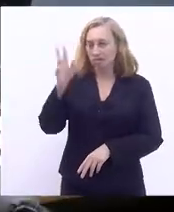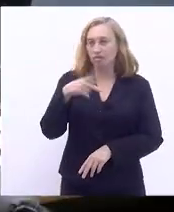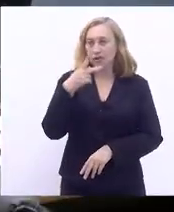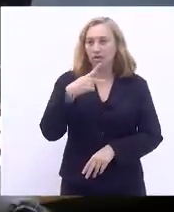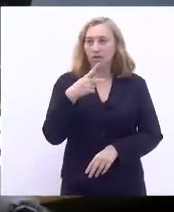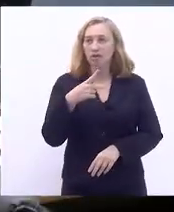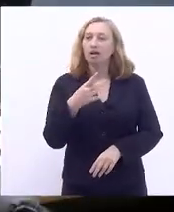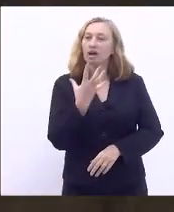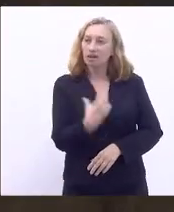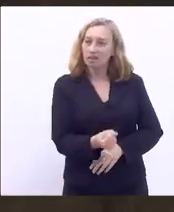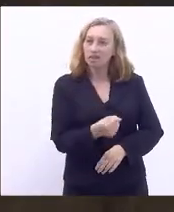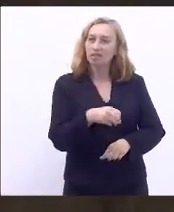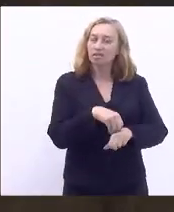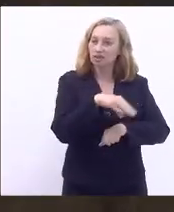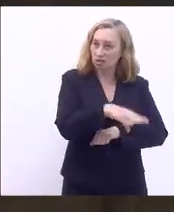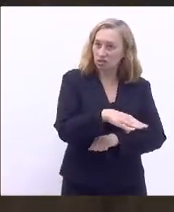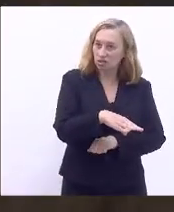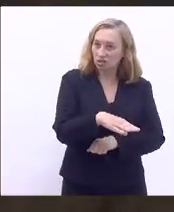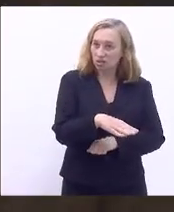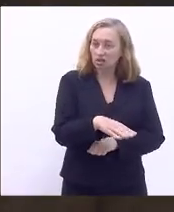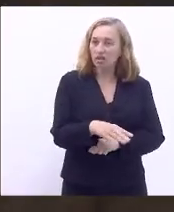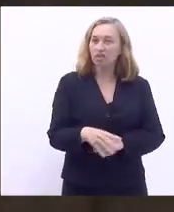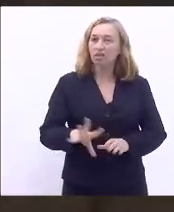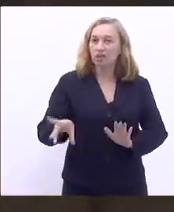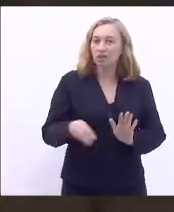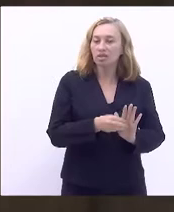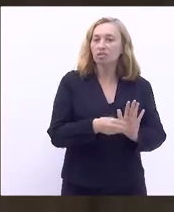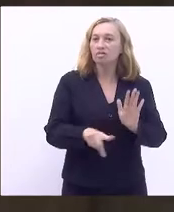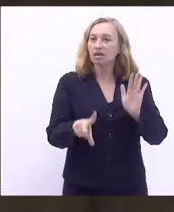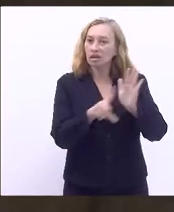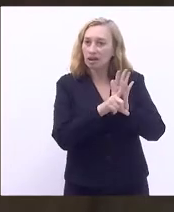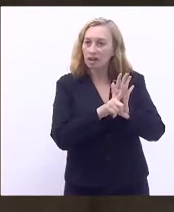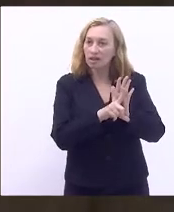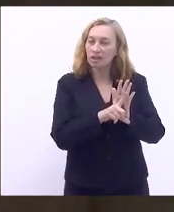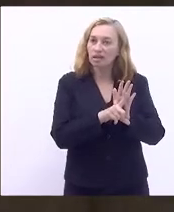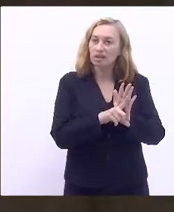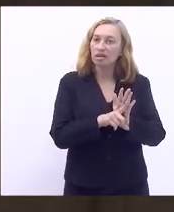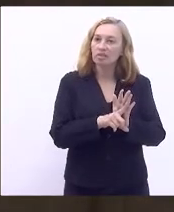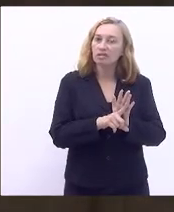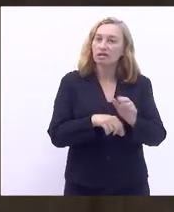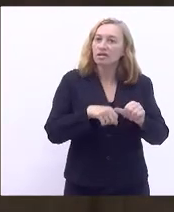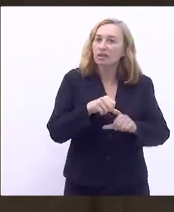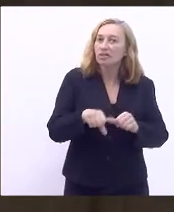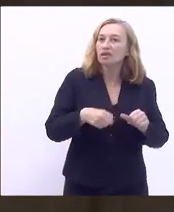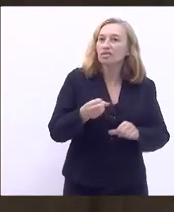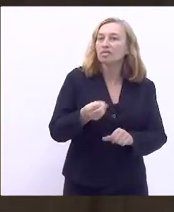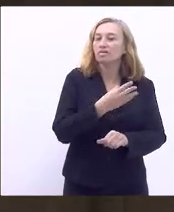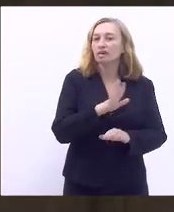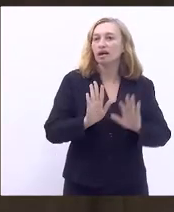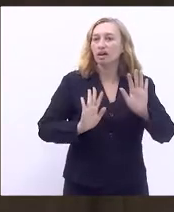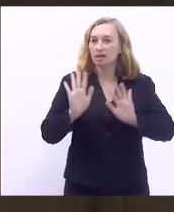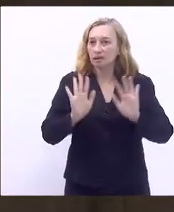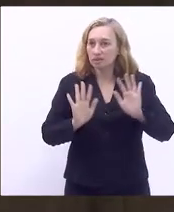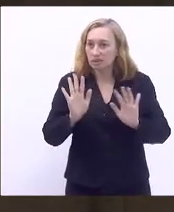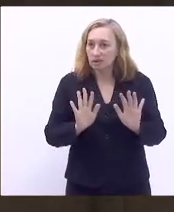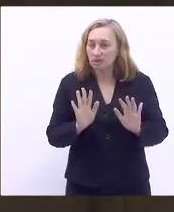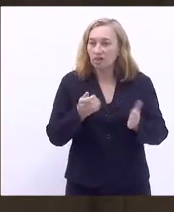destaque, que é a favor que conste da lei que vai renovar essa licença,